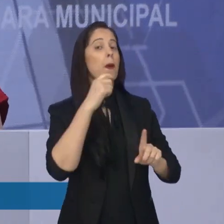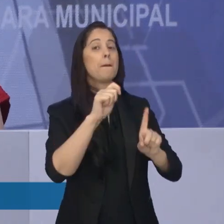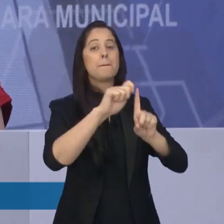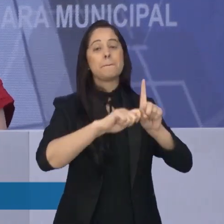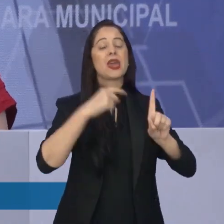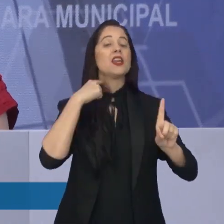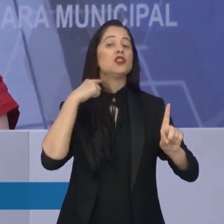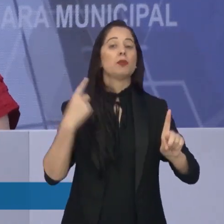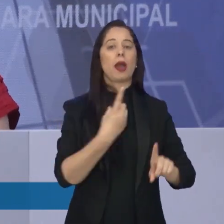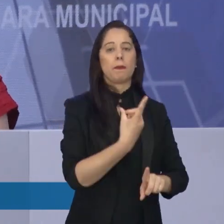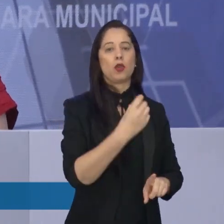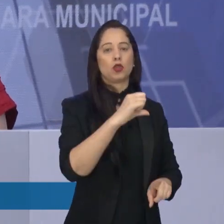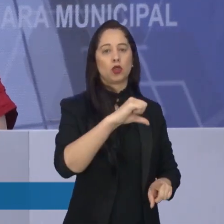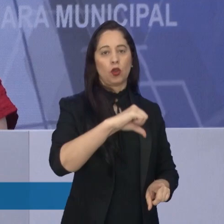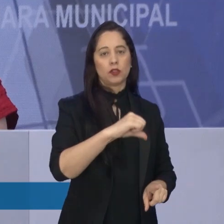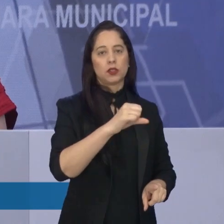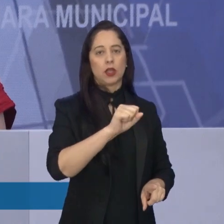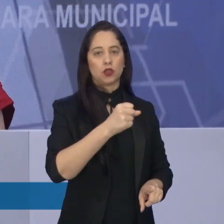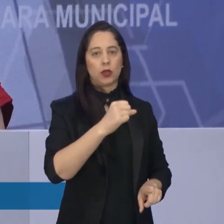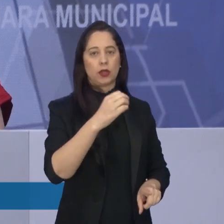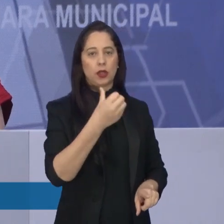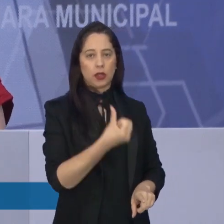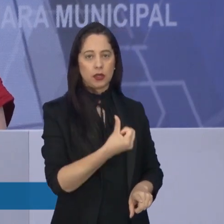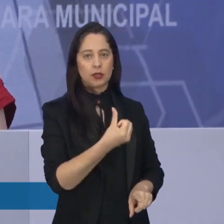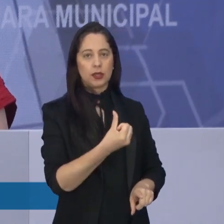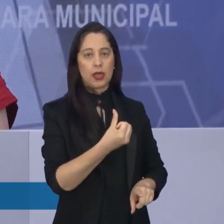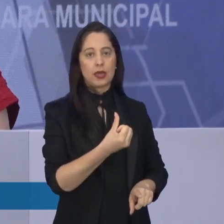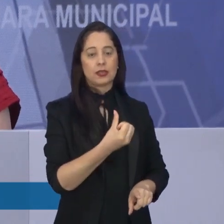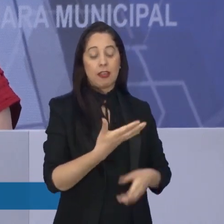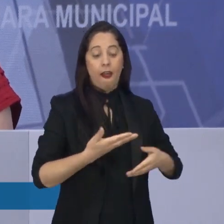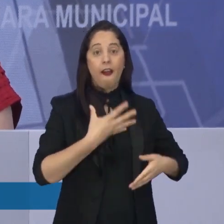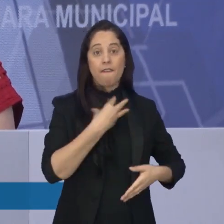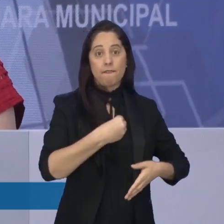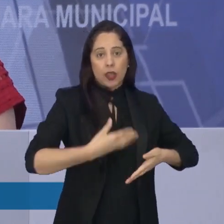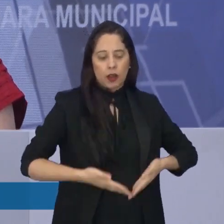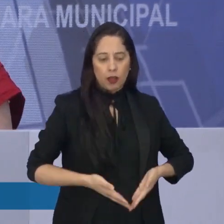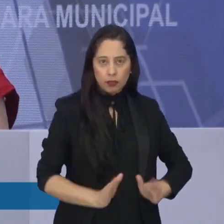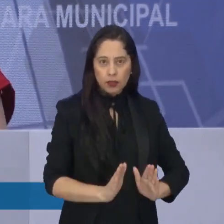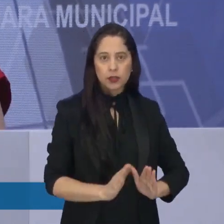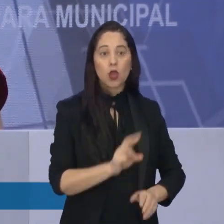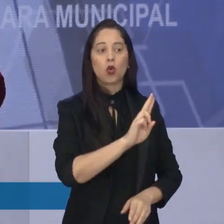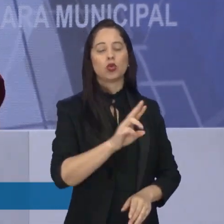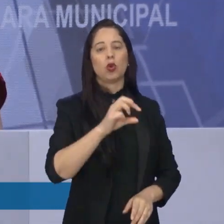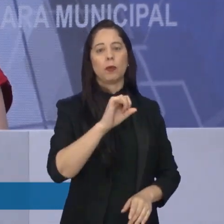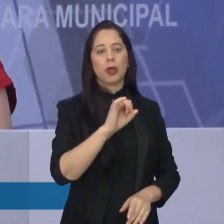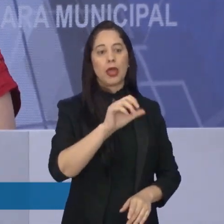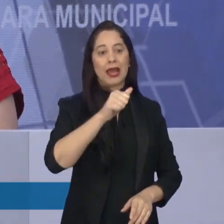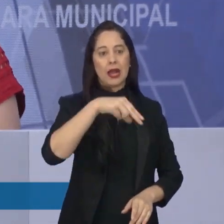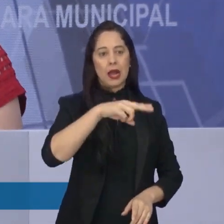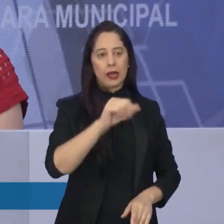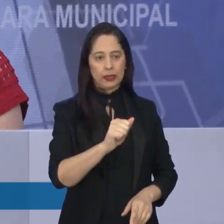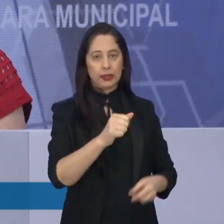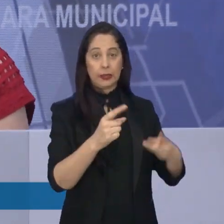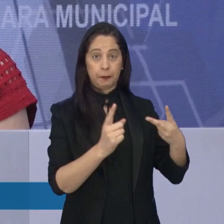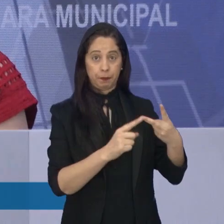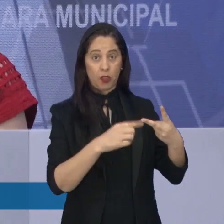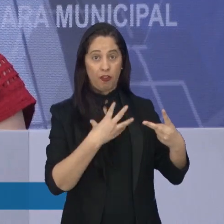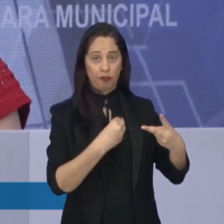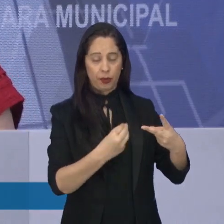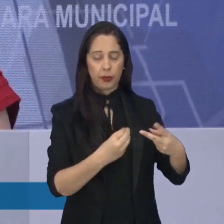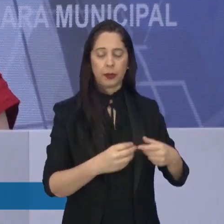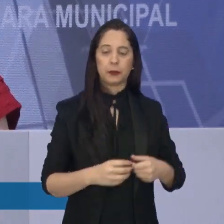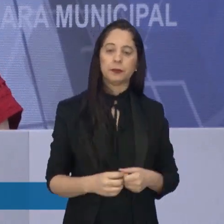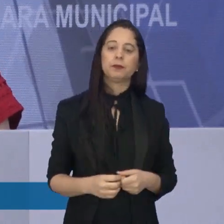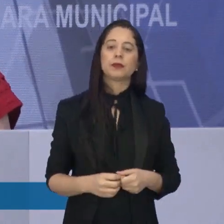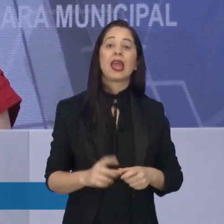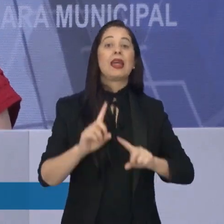1986, nasceu sua segunda filha, Ana Luísa Vidal Milioni. Retornando ao Brasil